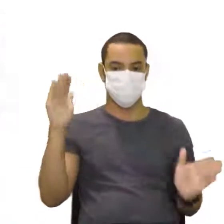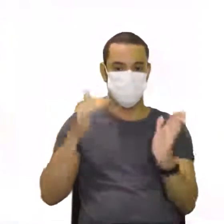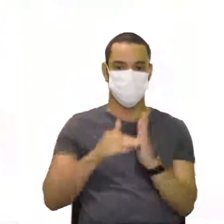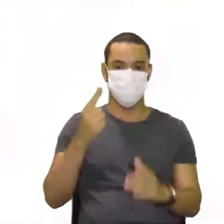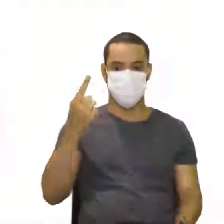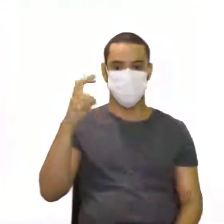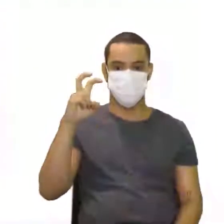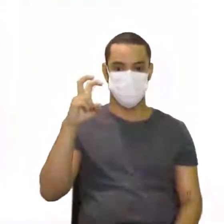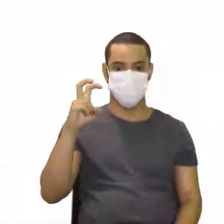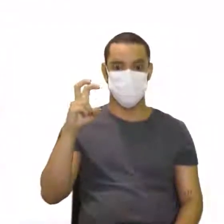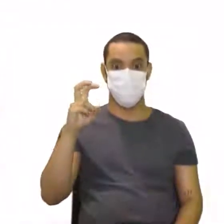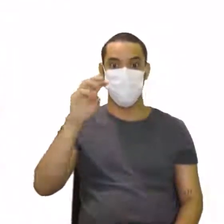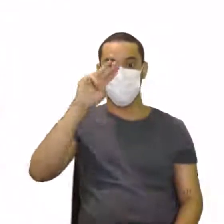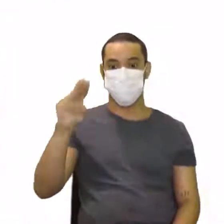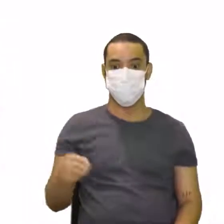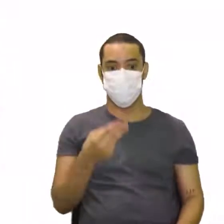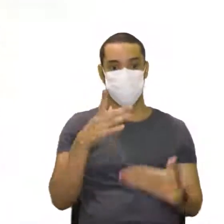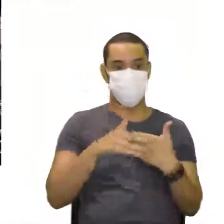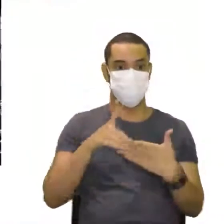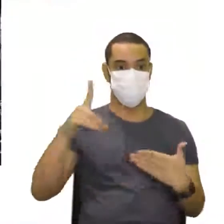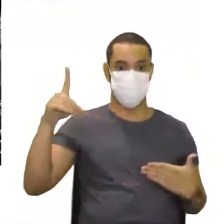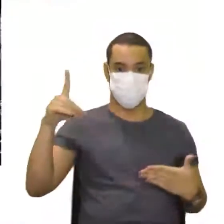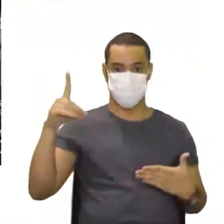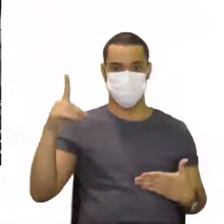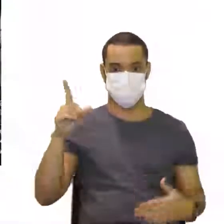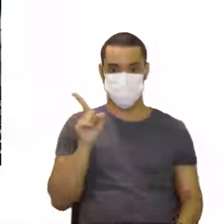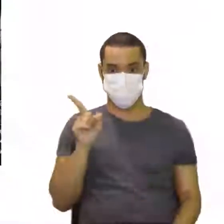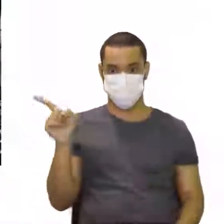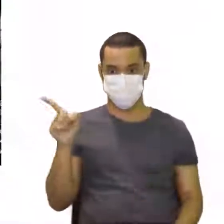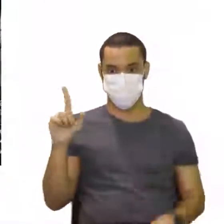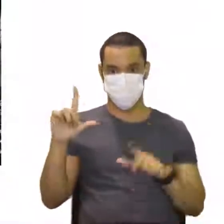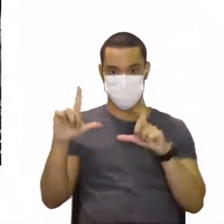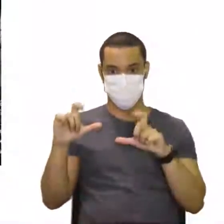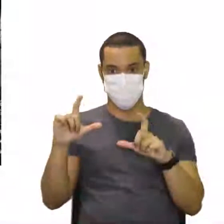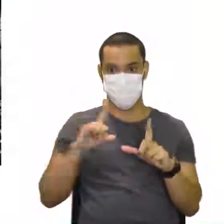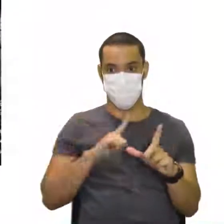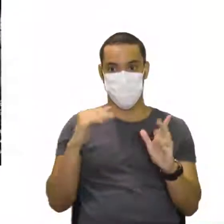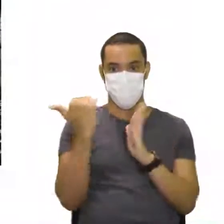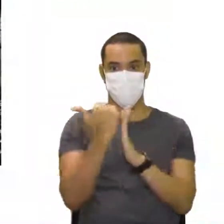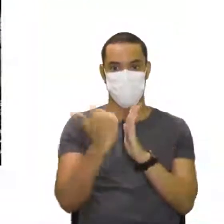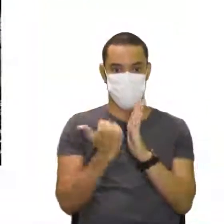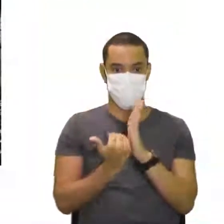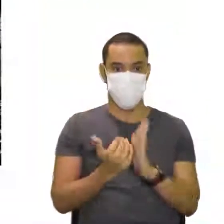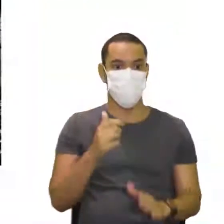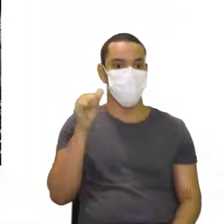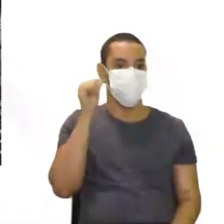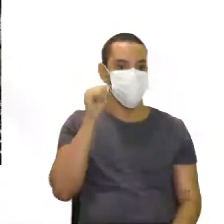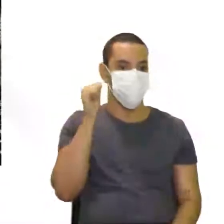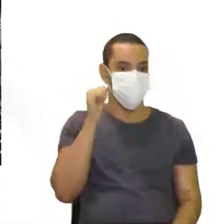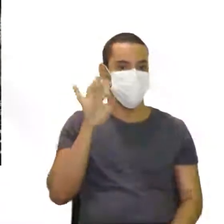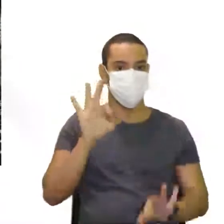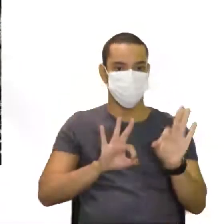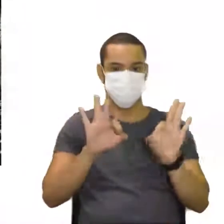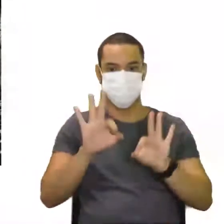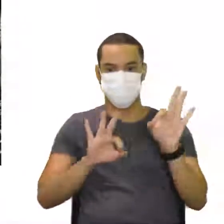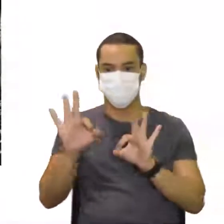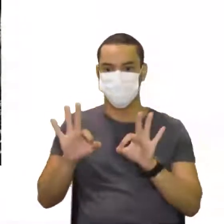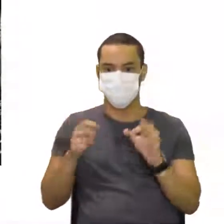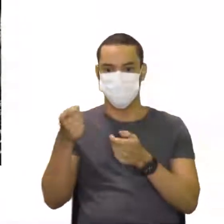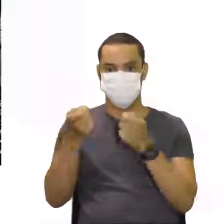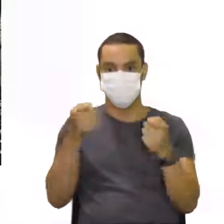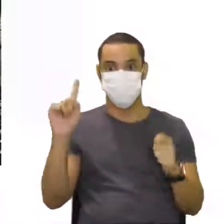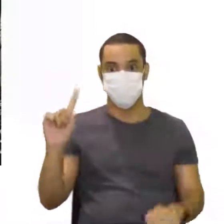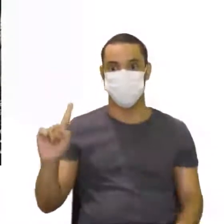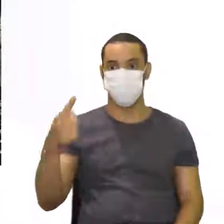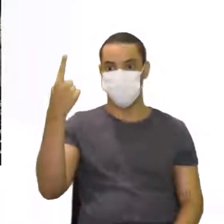milhão de dólares, pessoal. E nessa outra foto aqui, olha só, nós temos programadoras, mulheres, né? Programadoras que operaram o